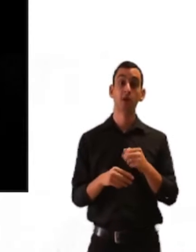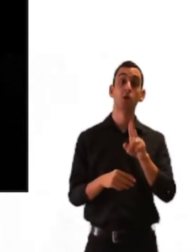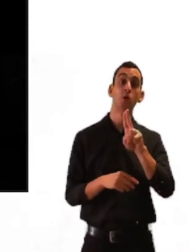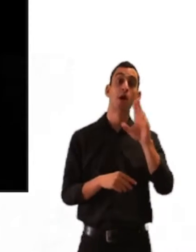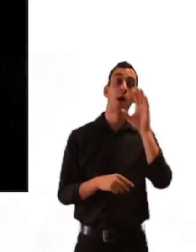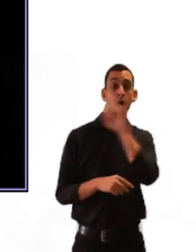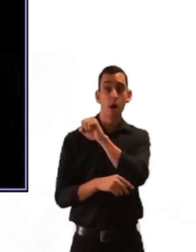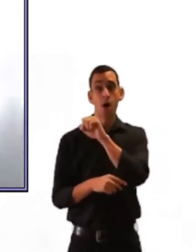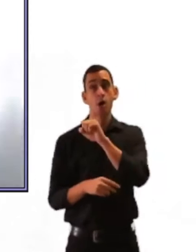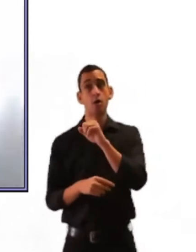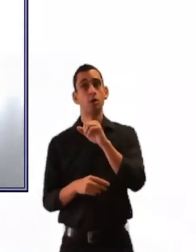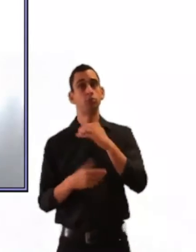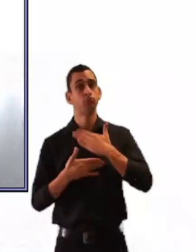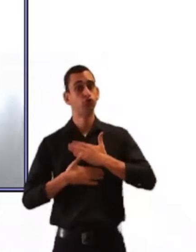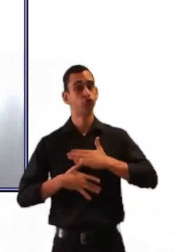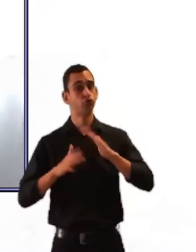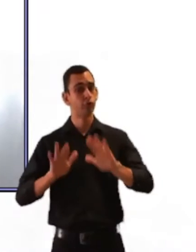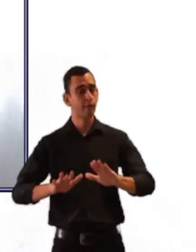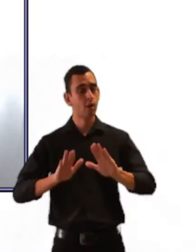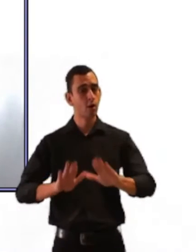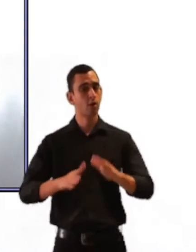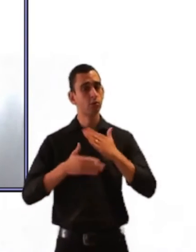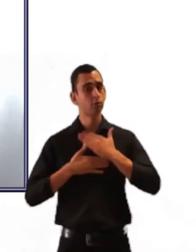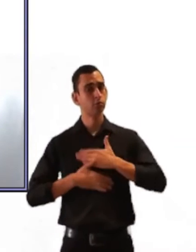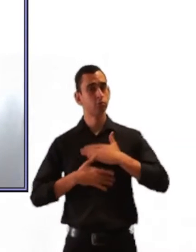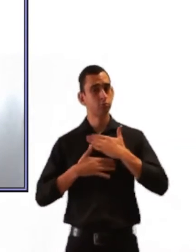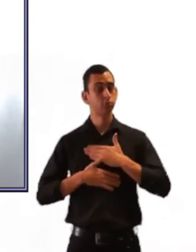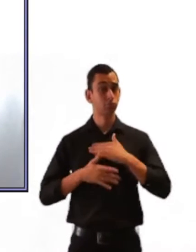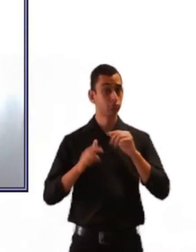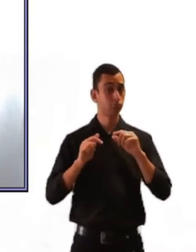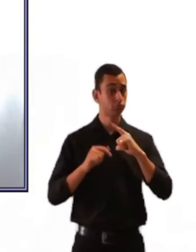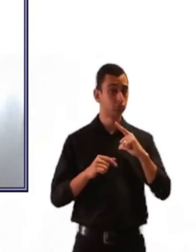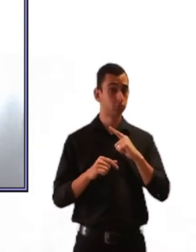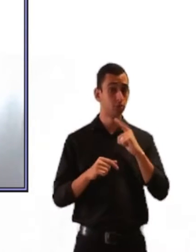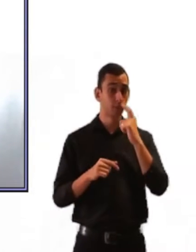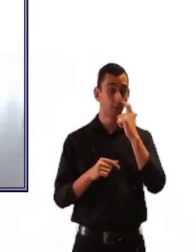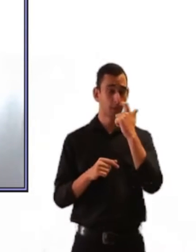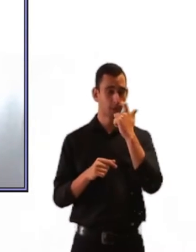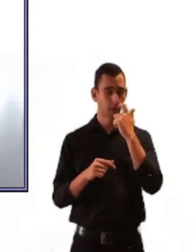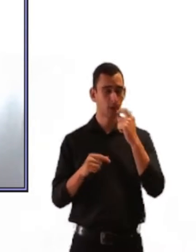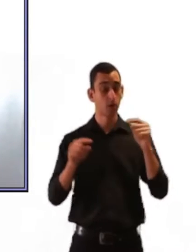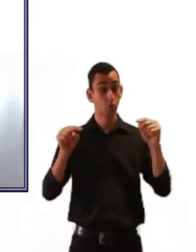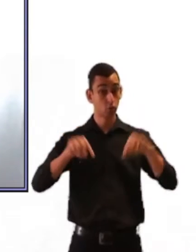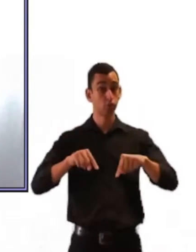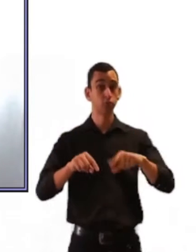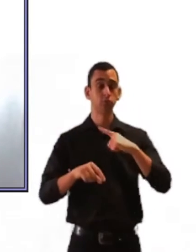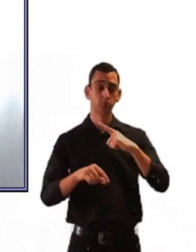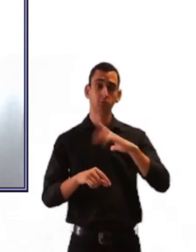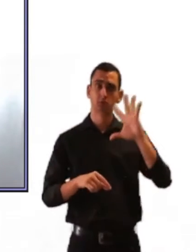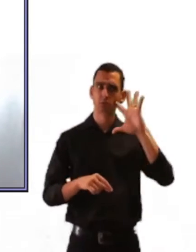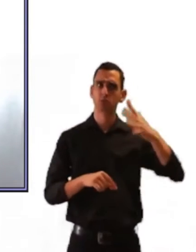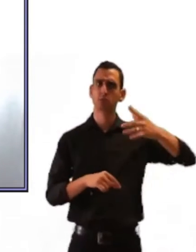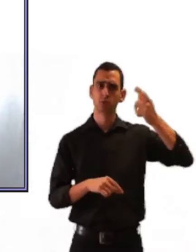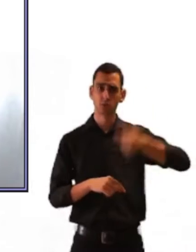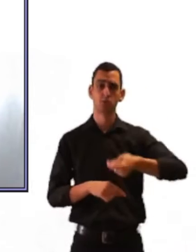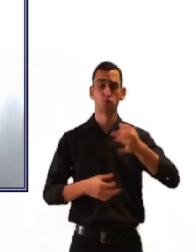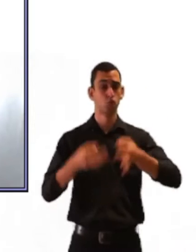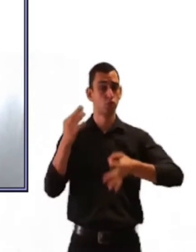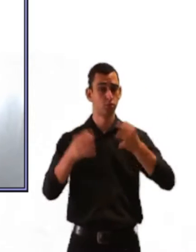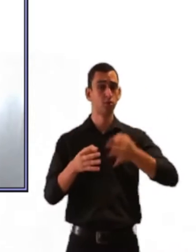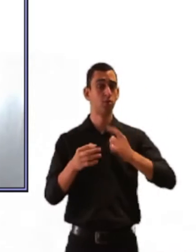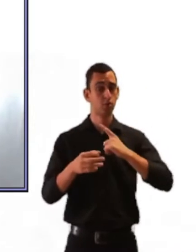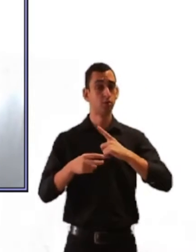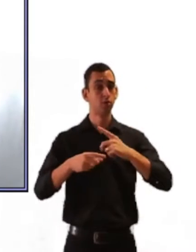muito basicamente, né, que a gente pode trazer para o nosso conteúdo aqui da decisão judicial?